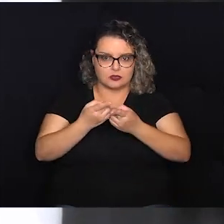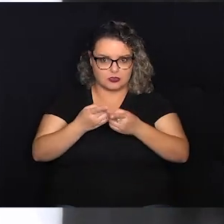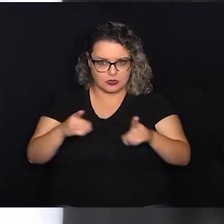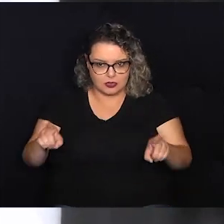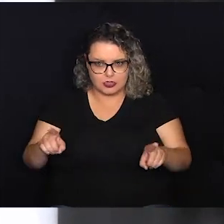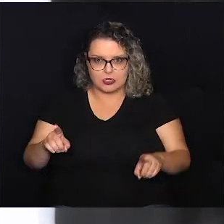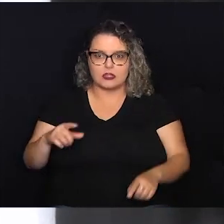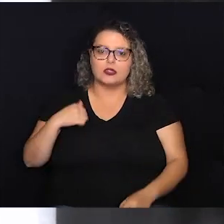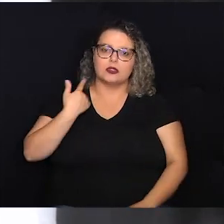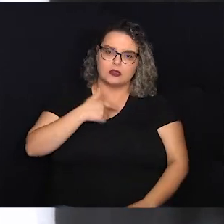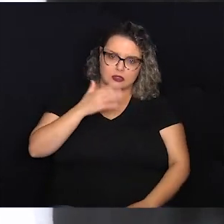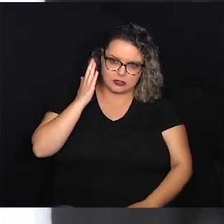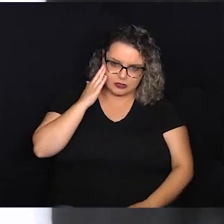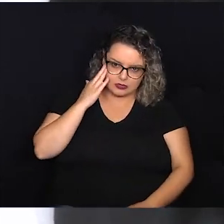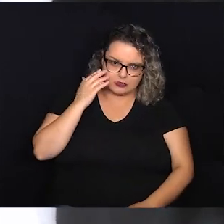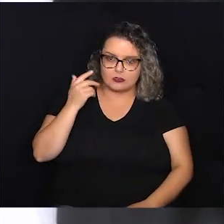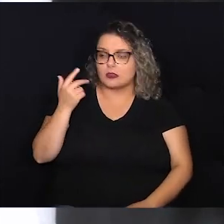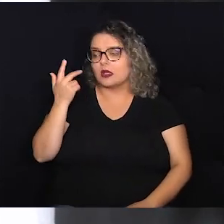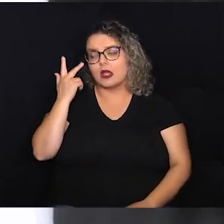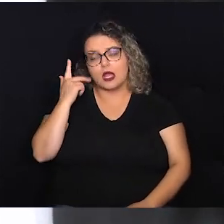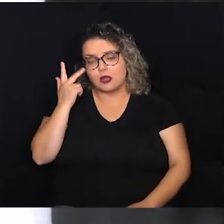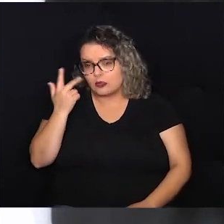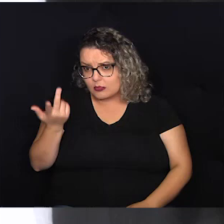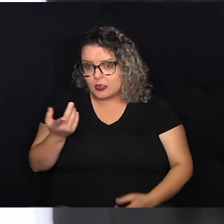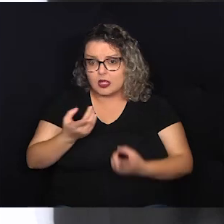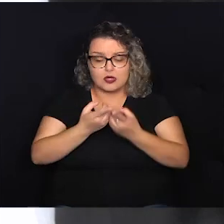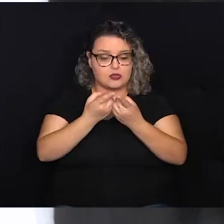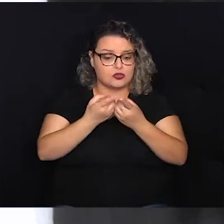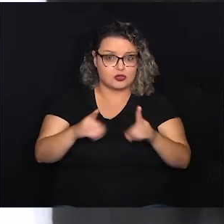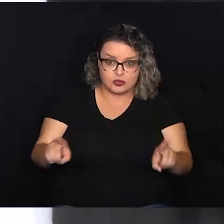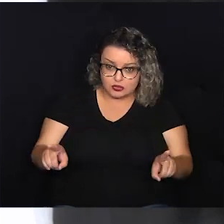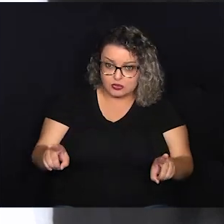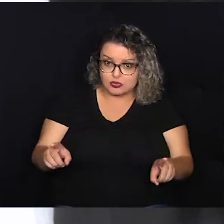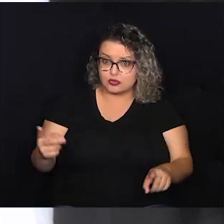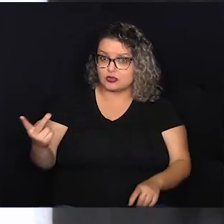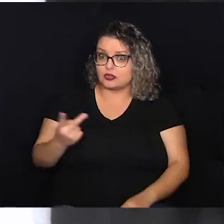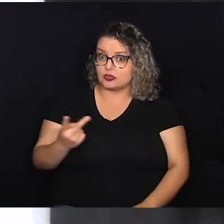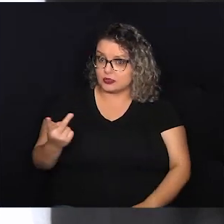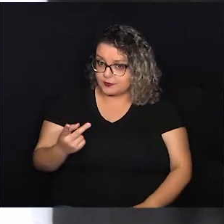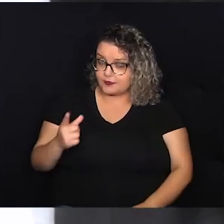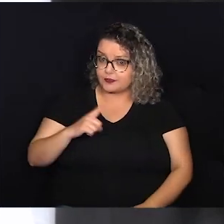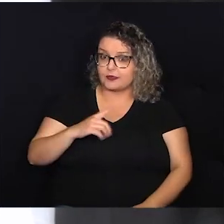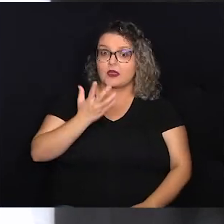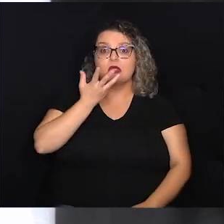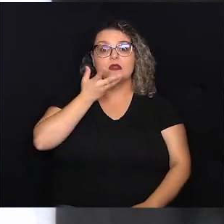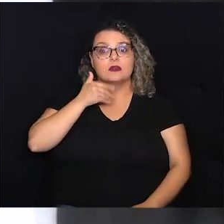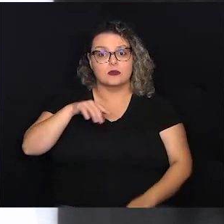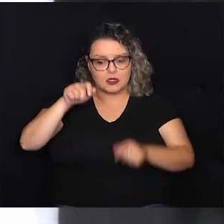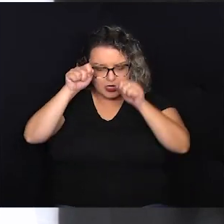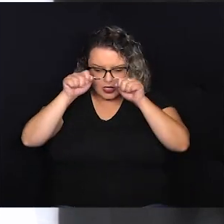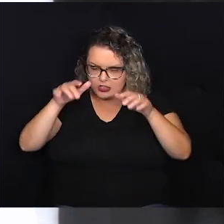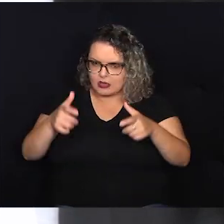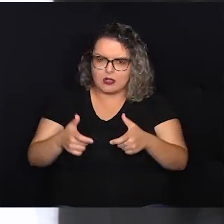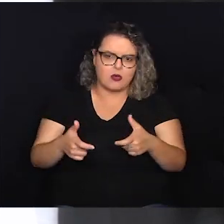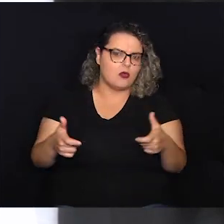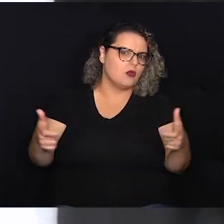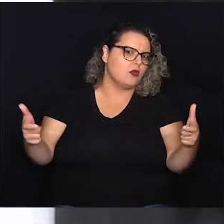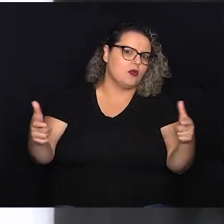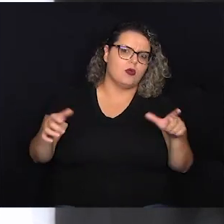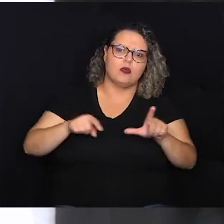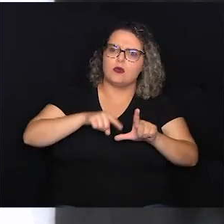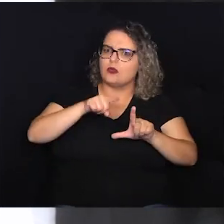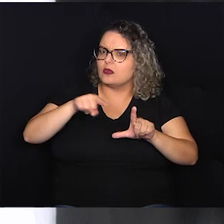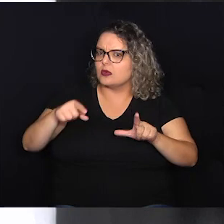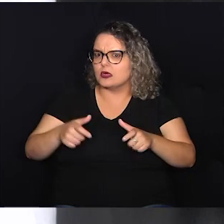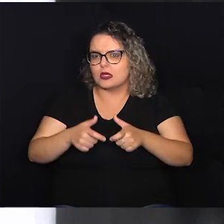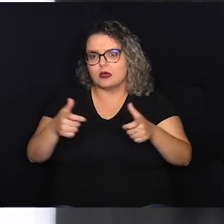gente sabe que hoje é algo corriqueiro, mas a separação de casais que tem uma criança autista, o índice é enorme.